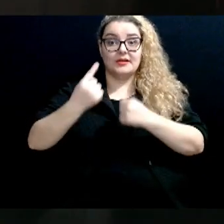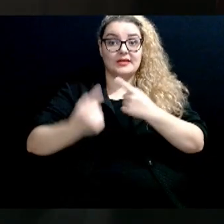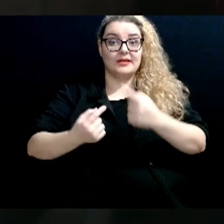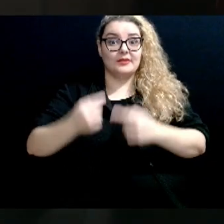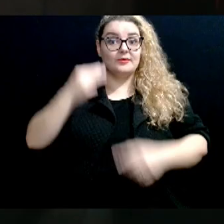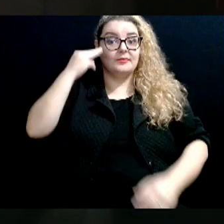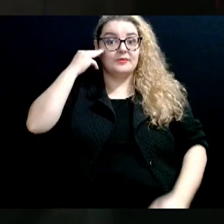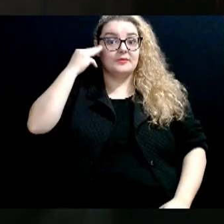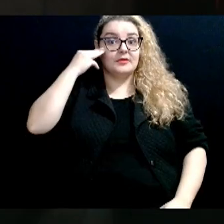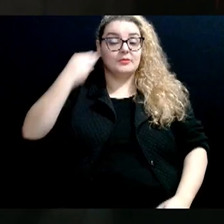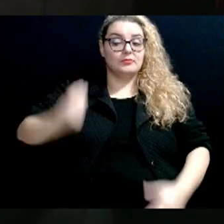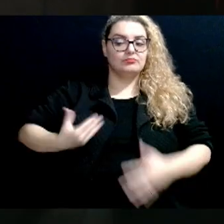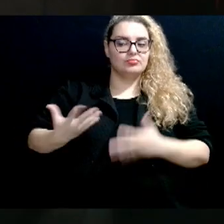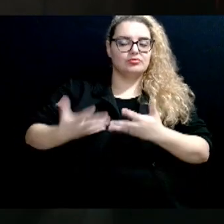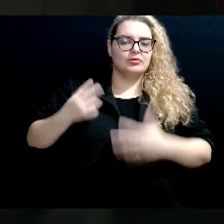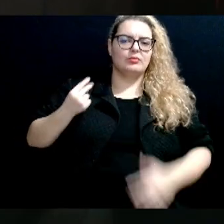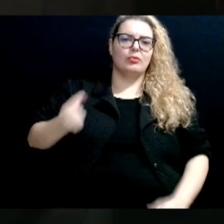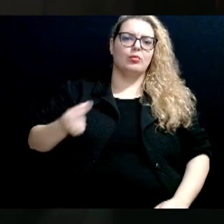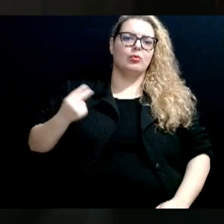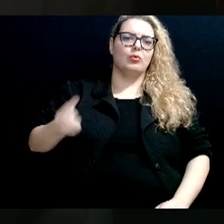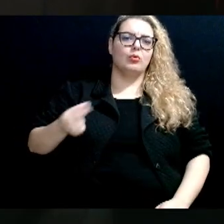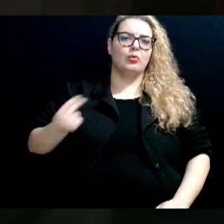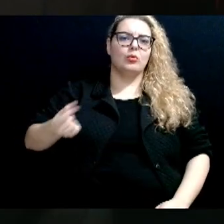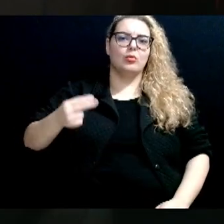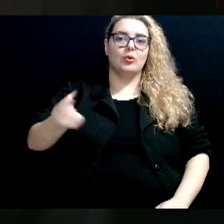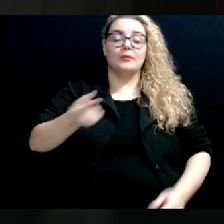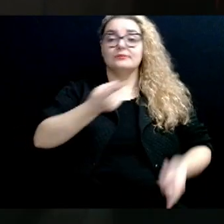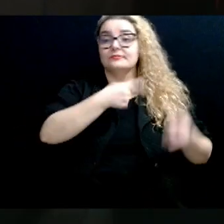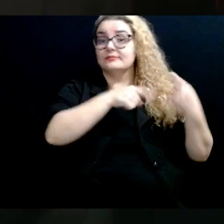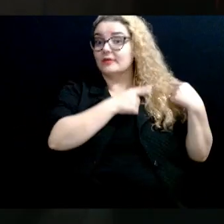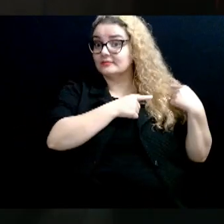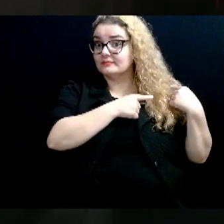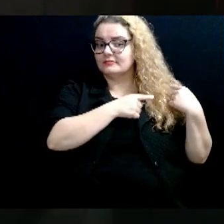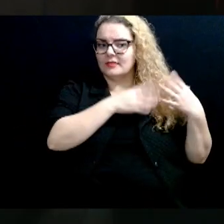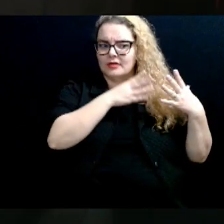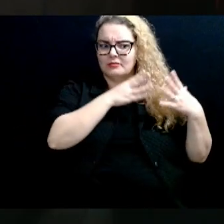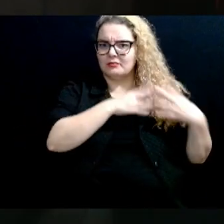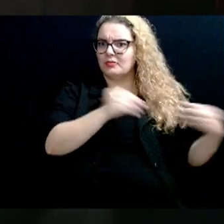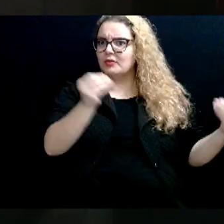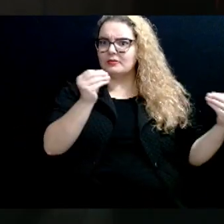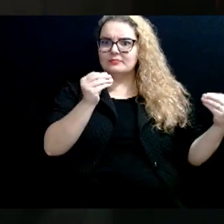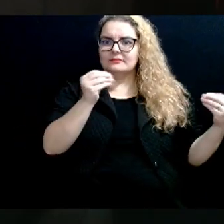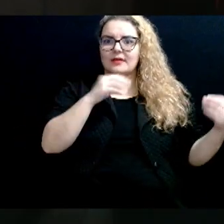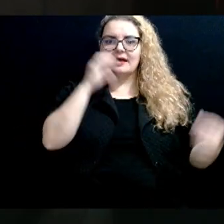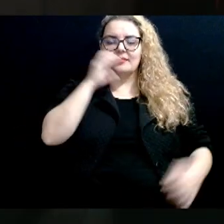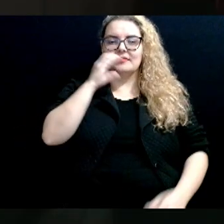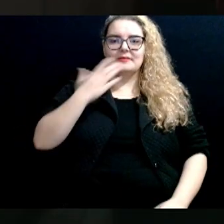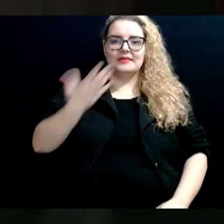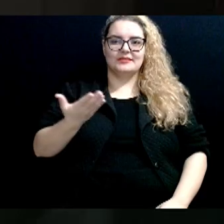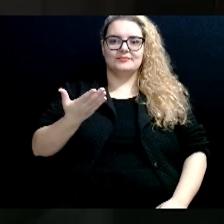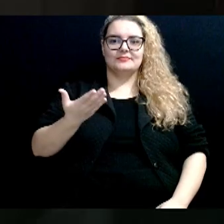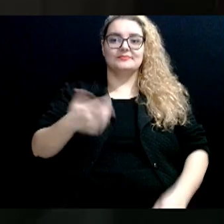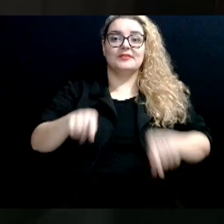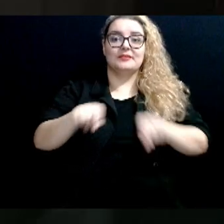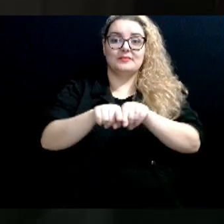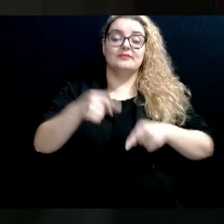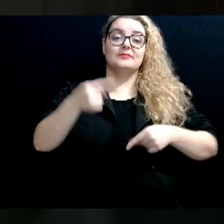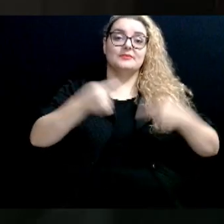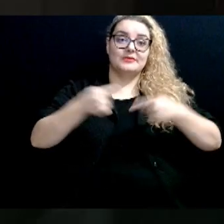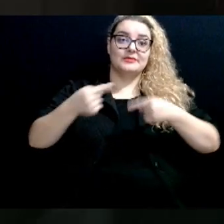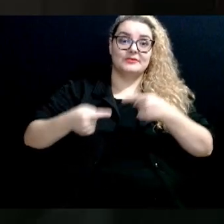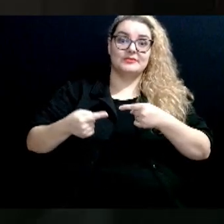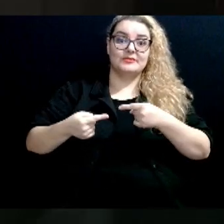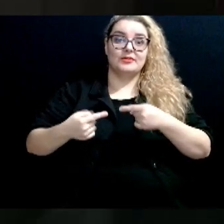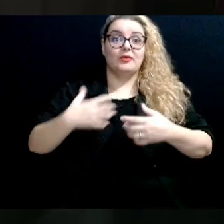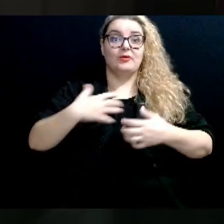por décadas, enquanto outras desaparecem rapidamente? Também vamos discutir como emoções,